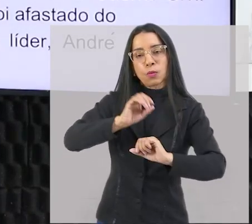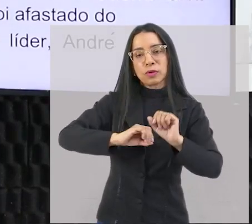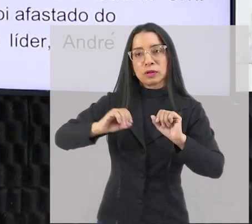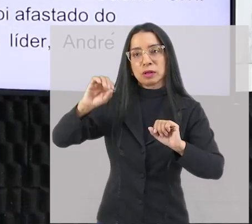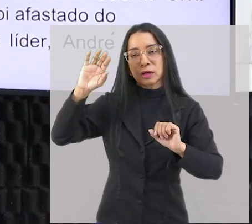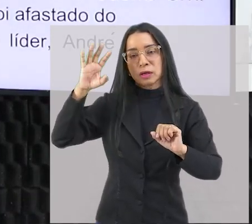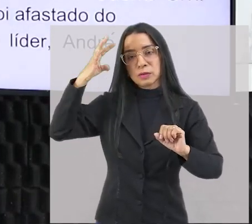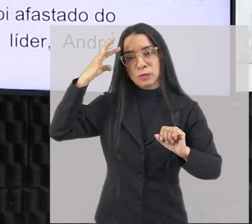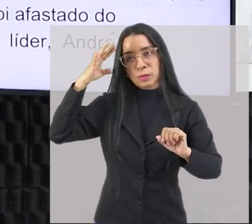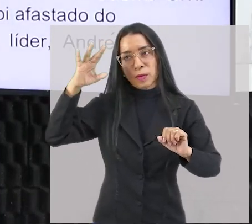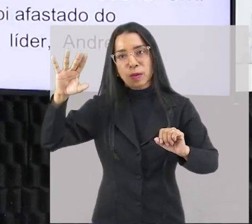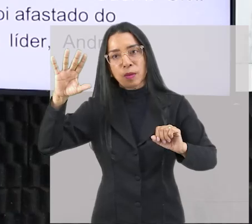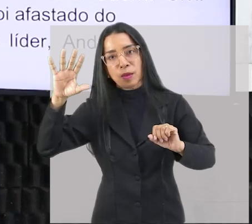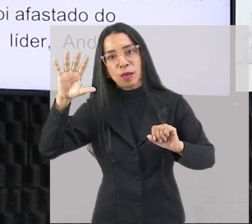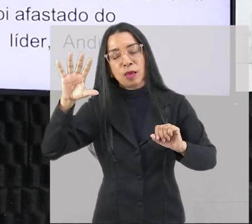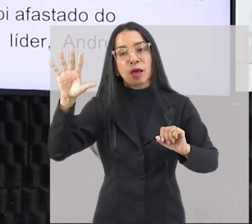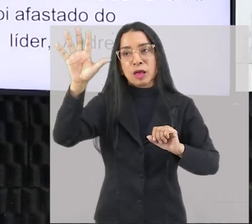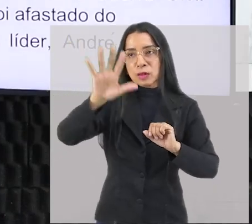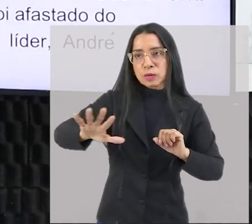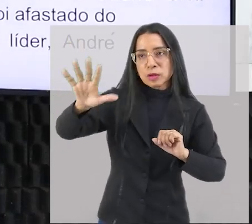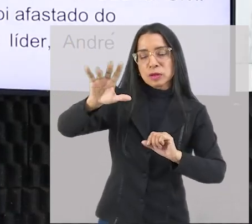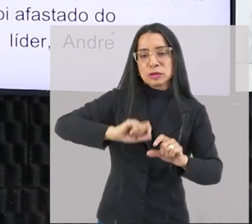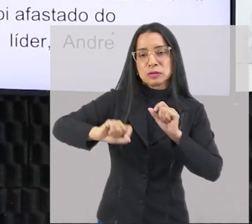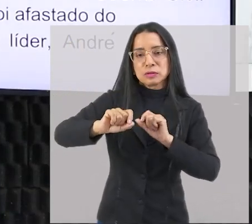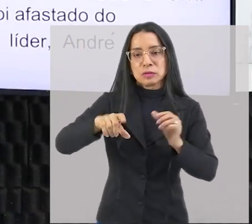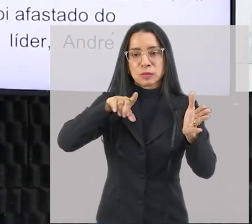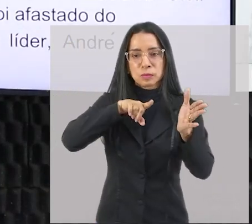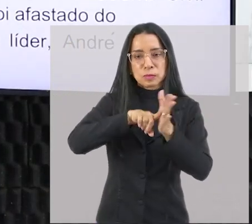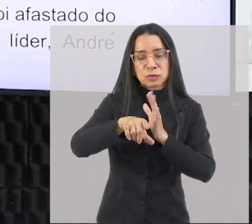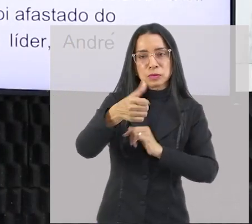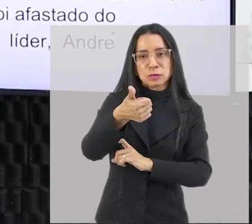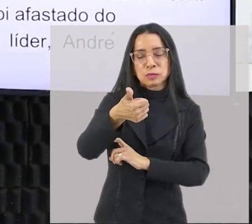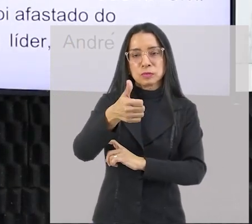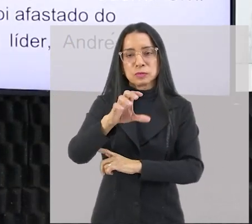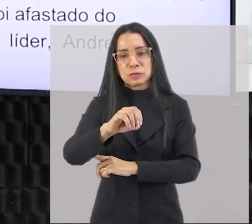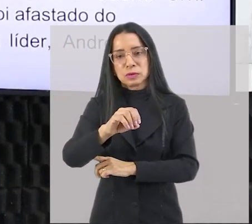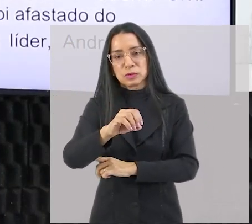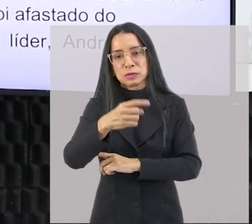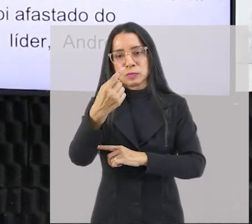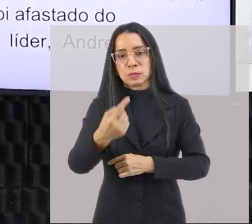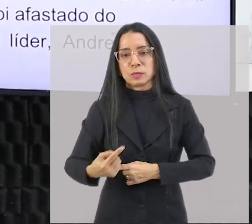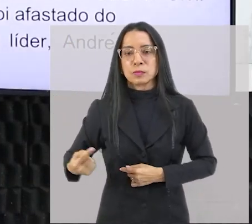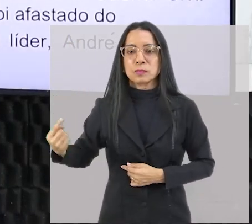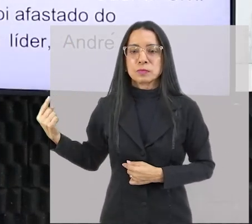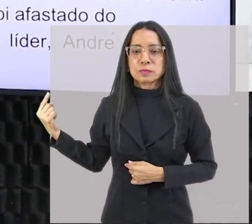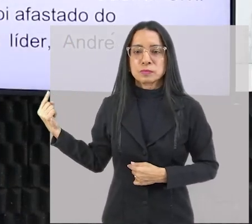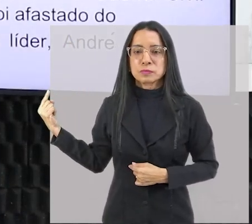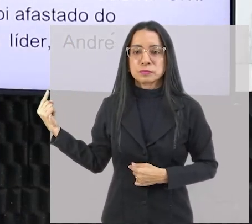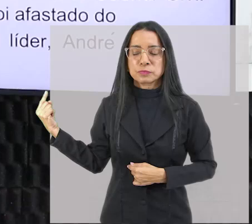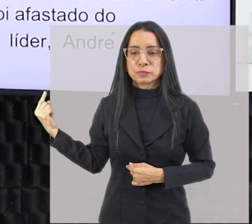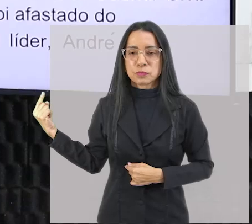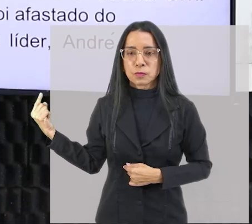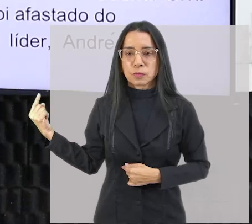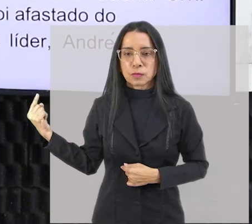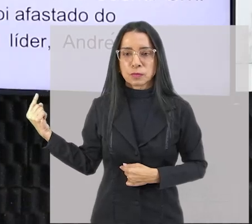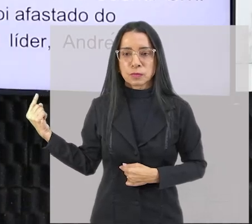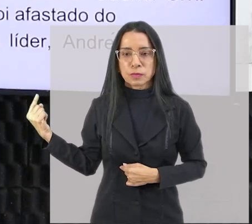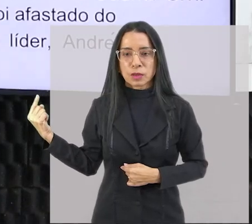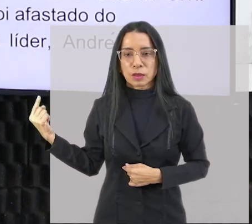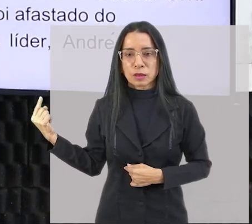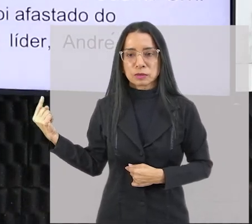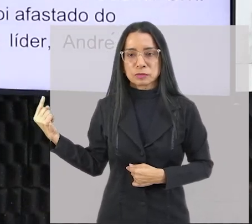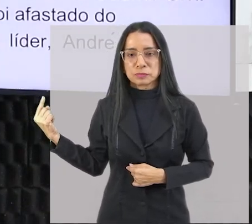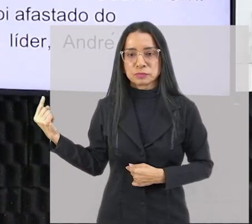real. Questão 10, Enem de 2010. Todas as manhãs, quando acordo, experimento o prazer supremo, o de